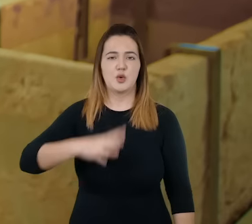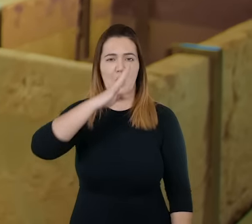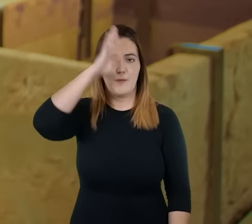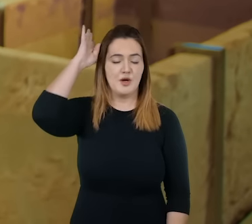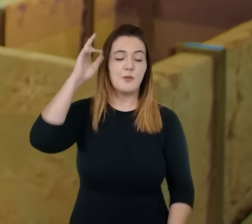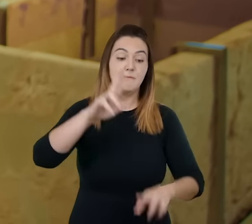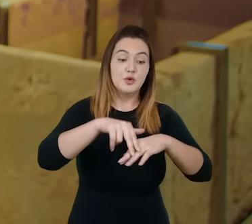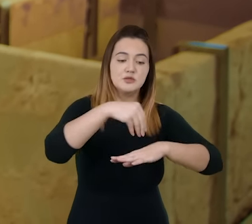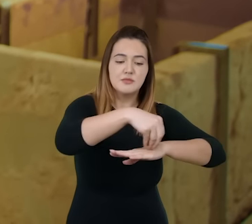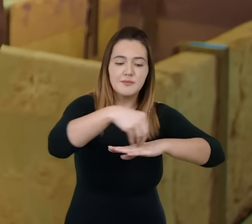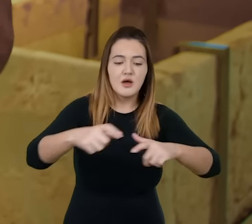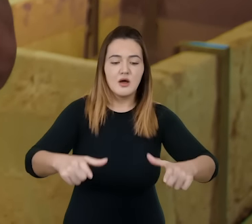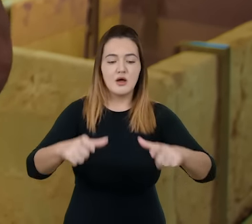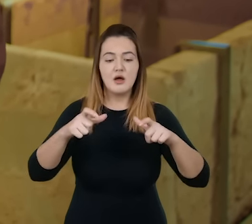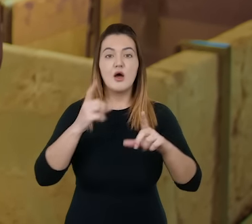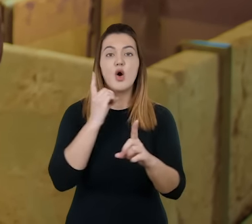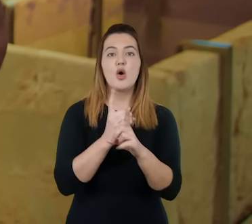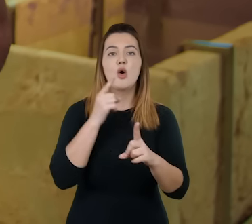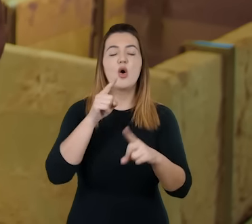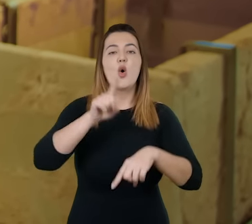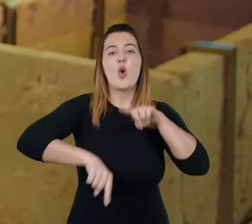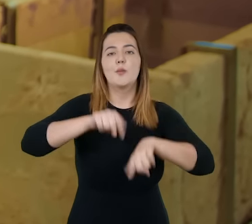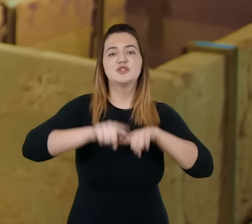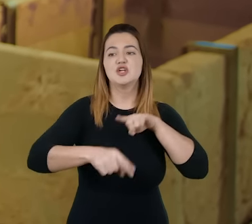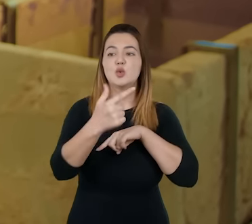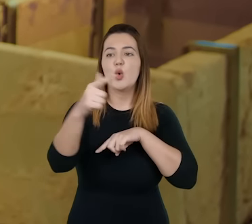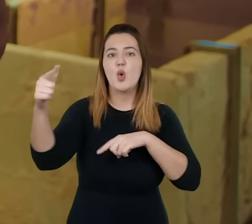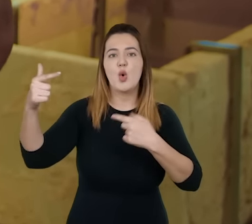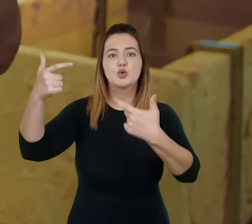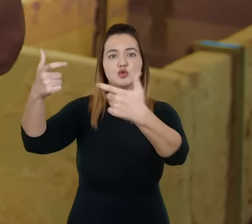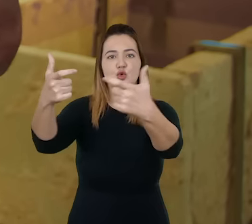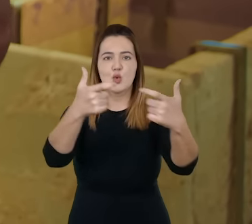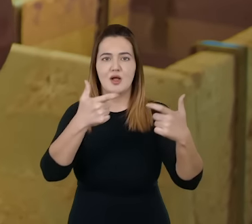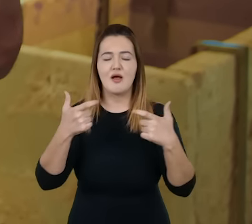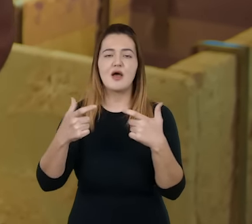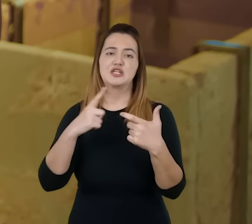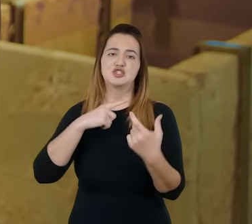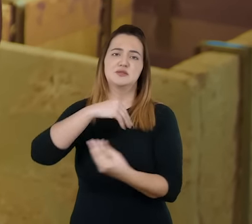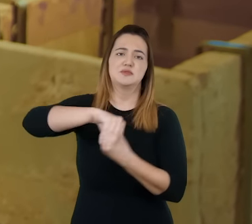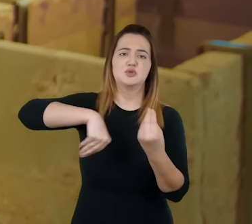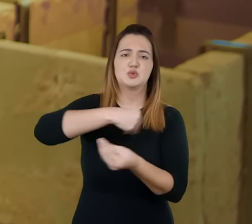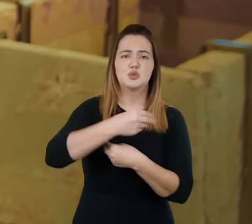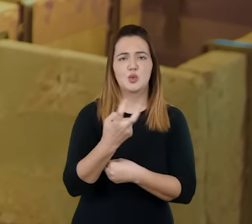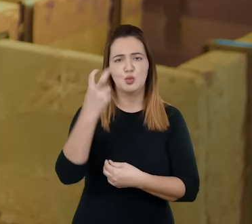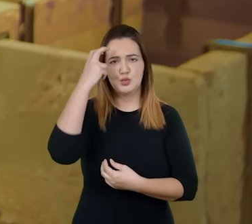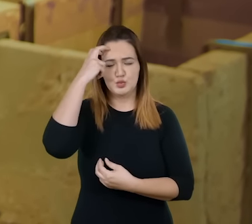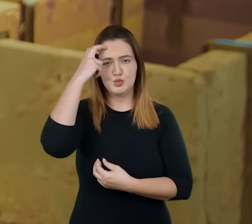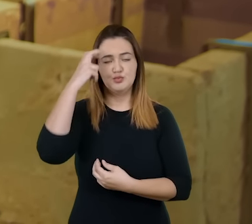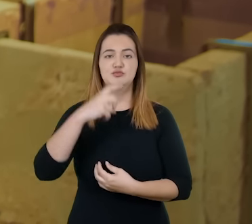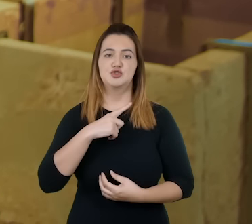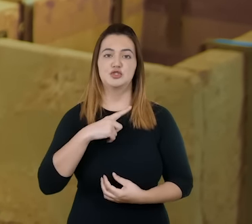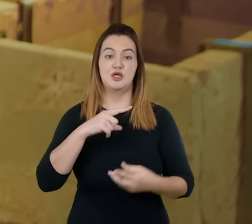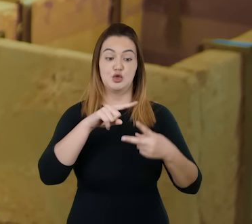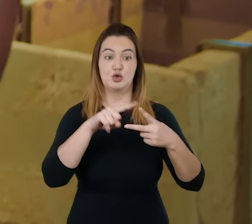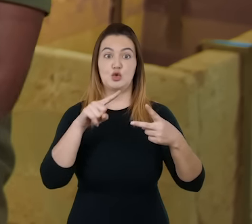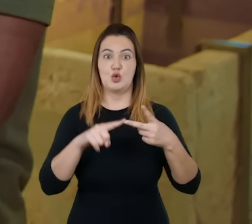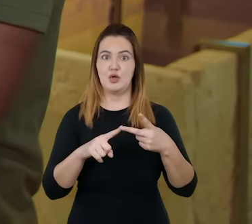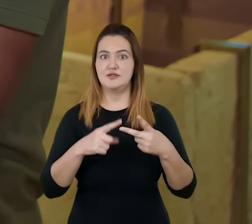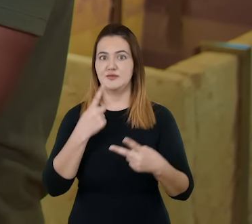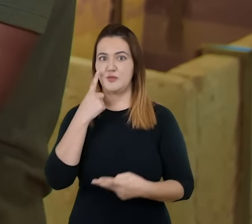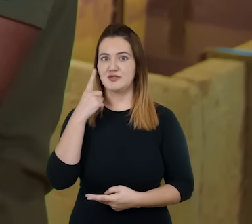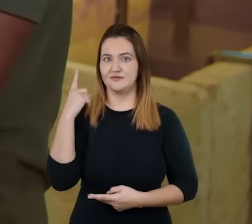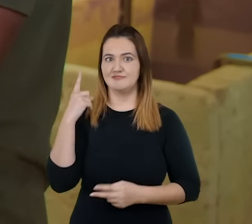objetos de outros lugares e mesmo daqui que ajudam a contar um pouco dos costumes do dia a dia. E eu quero destacar 2 que